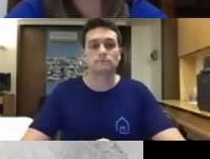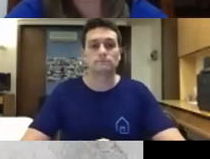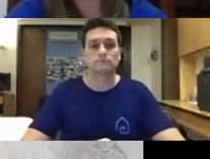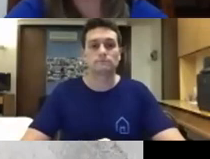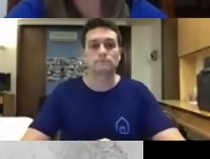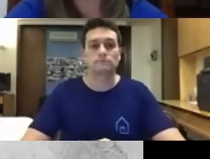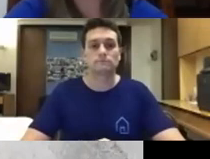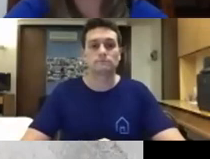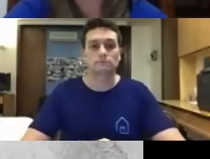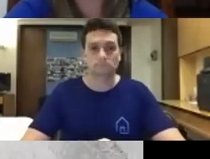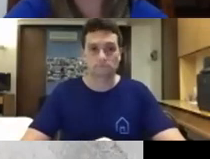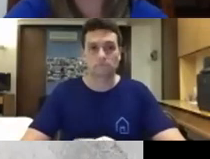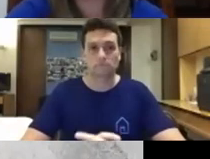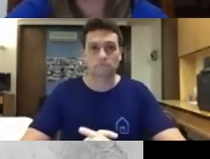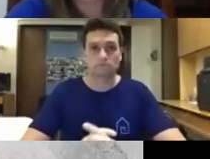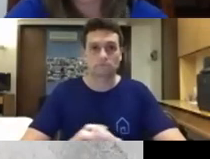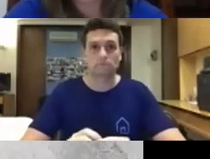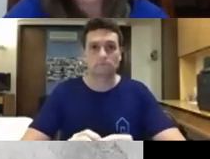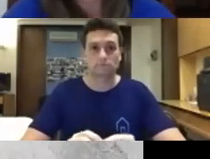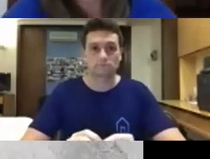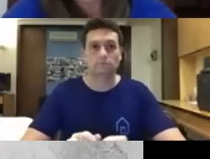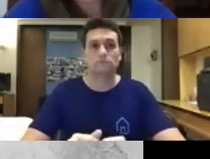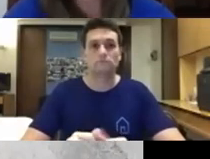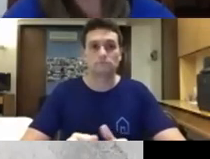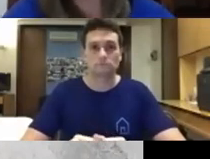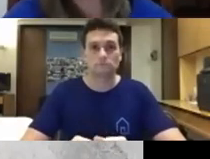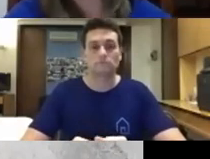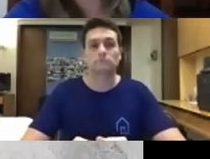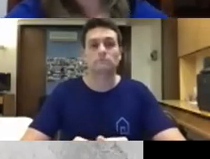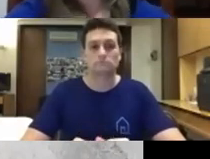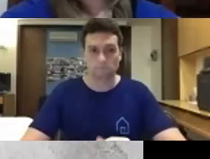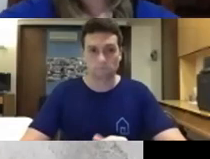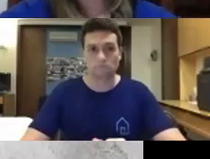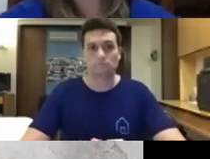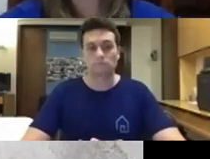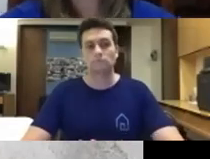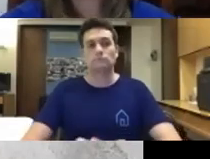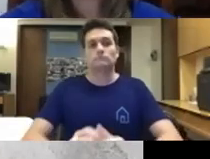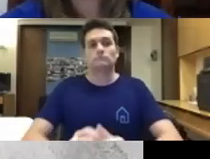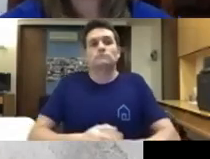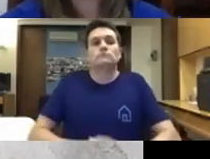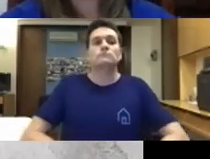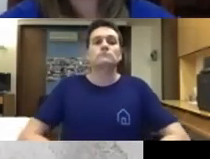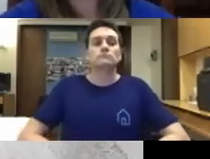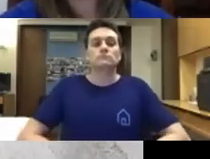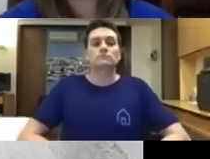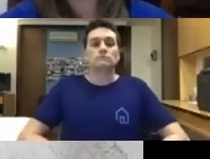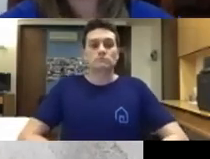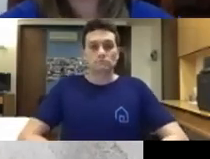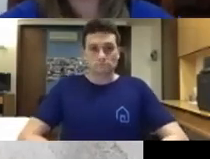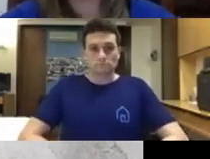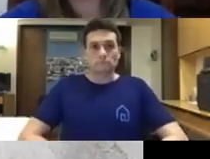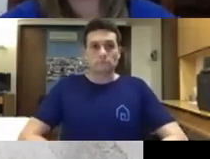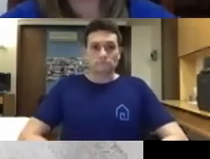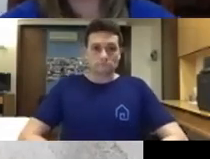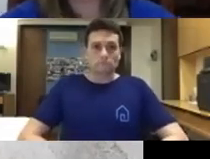estudando, o mestrado dele é sobre ensaios de resistência ao fogo de fachadas, né? Por exemplo, como que aconteceu lá o Greenfield, na Inglaterra, lá